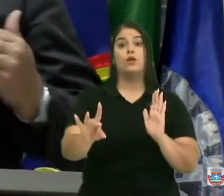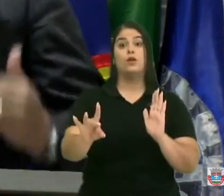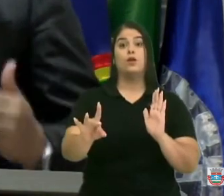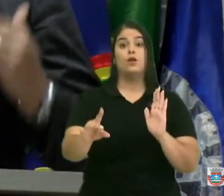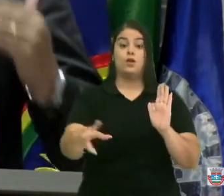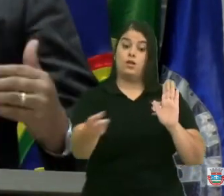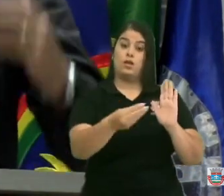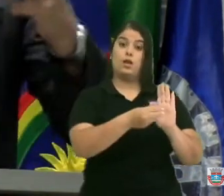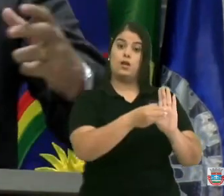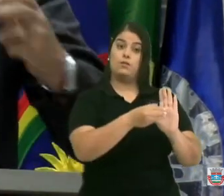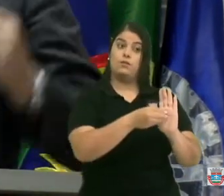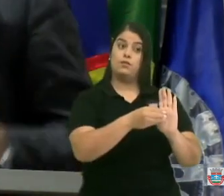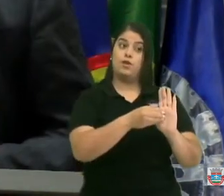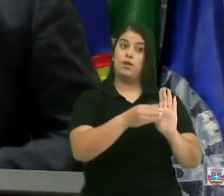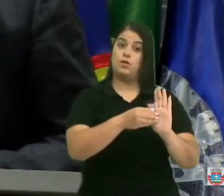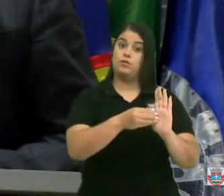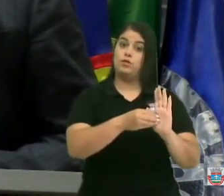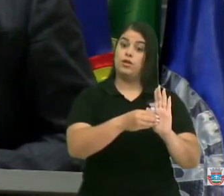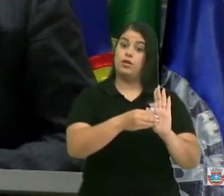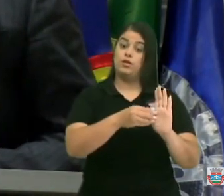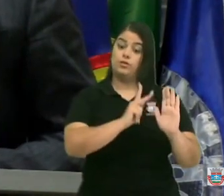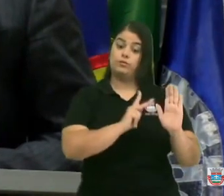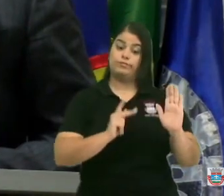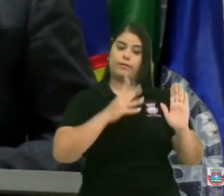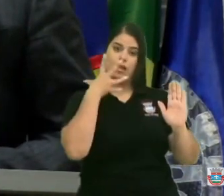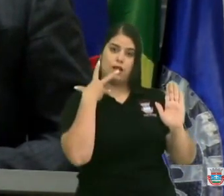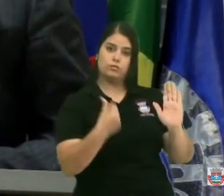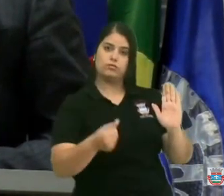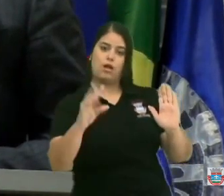esse for ordenado pelo presidente da casa.